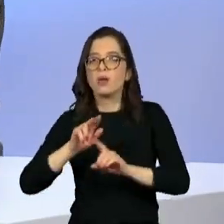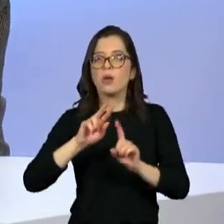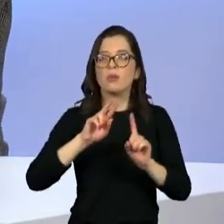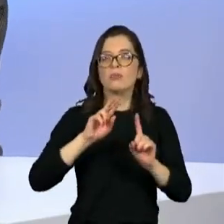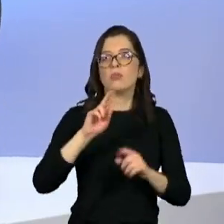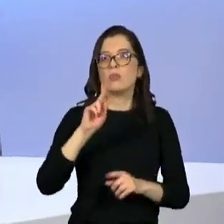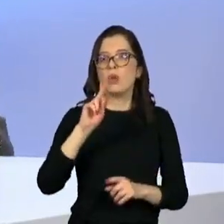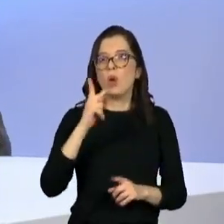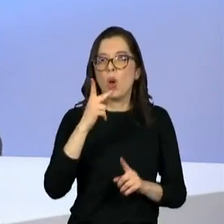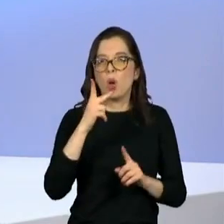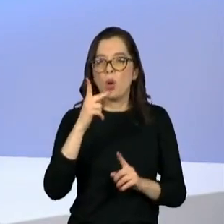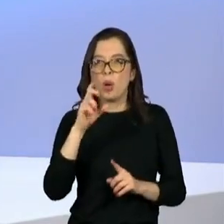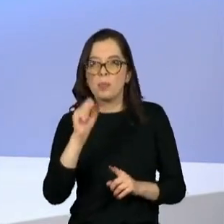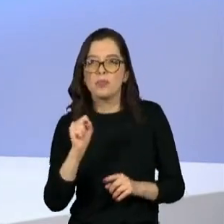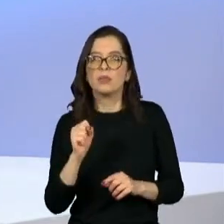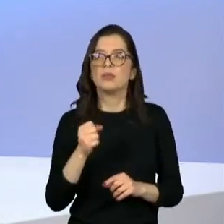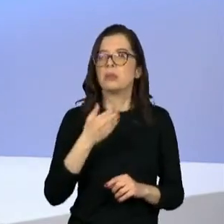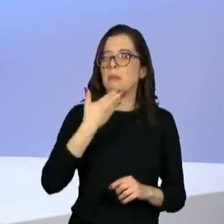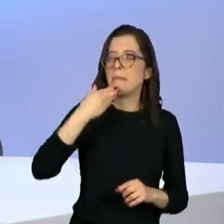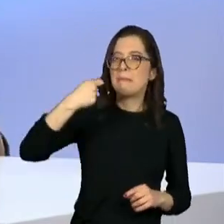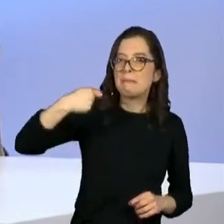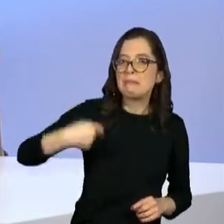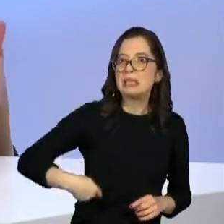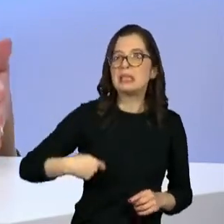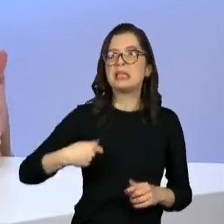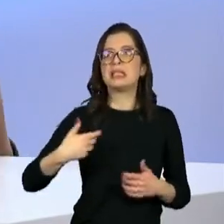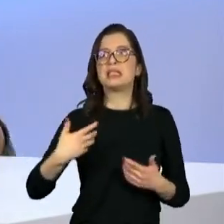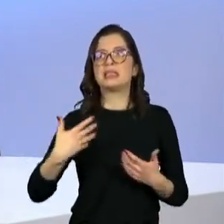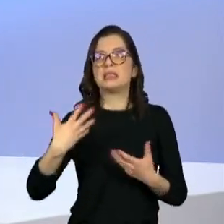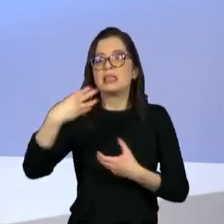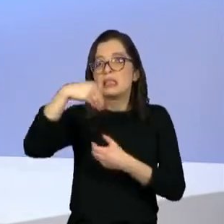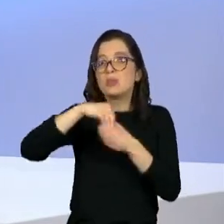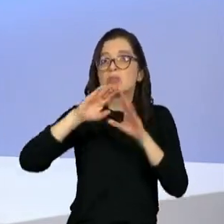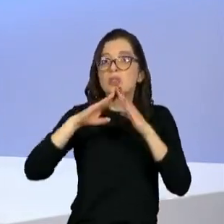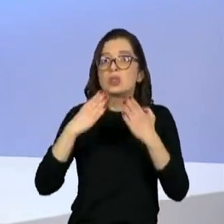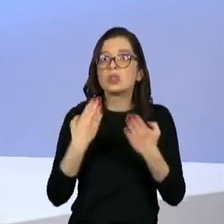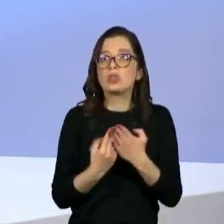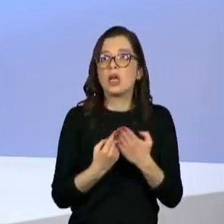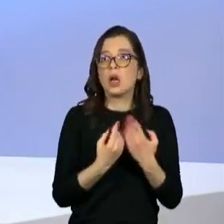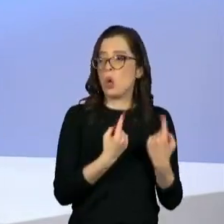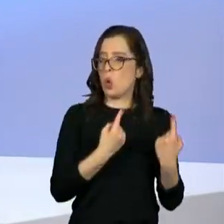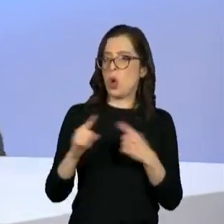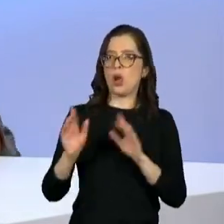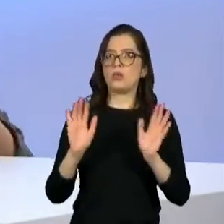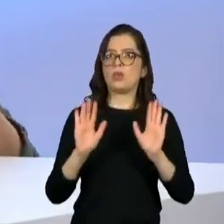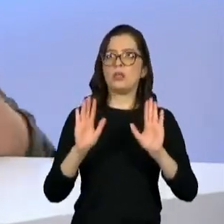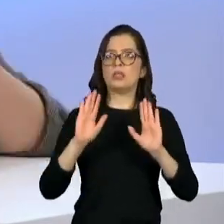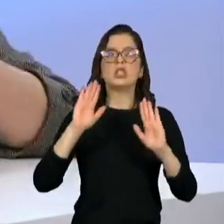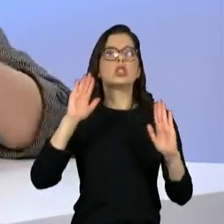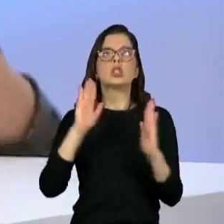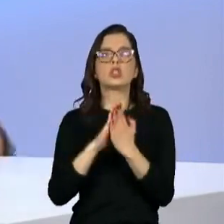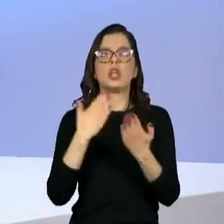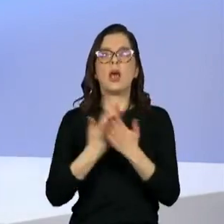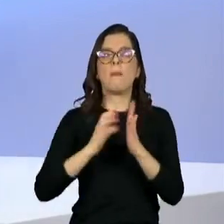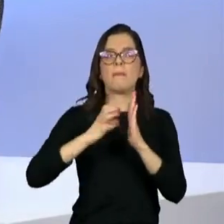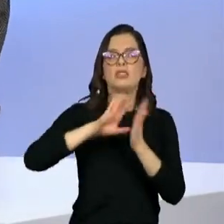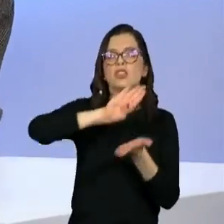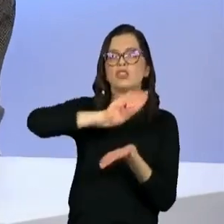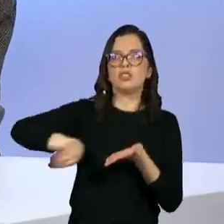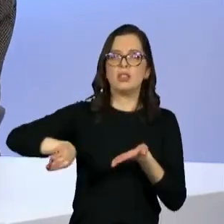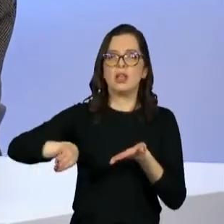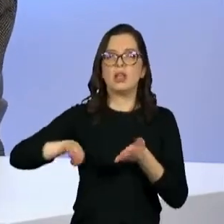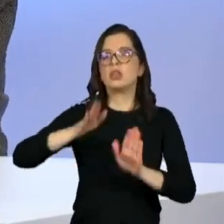escola, a gente tem uma parte significativa da sociedade que se levanta no movimento Escola Sem Partido, dizendo tirem a ideologia de dentro